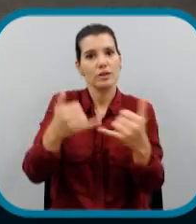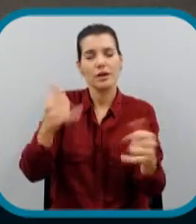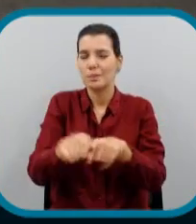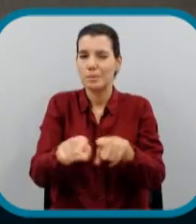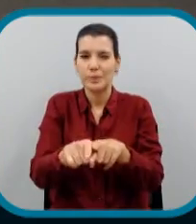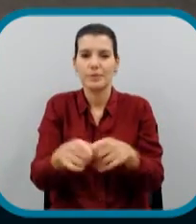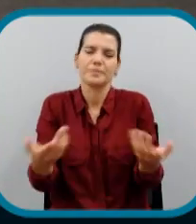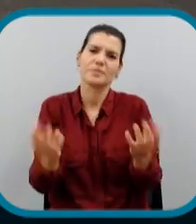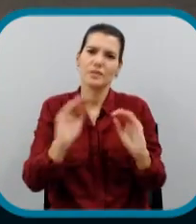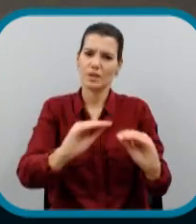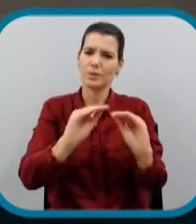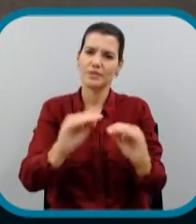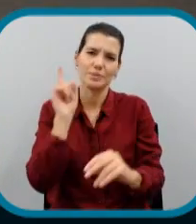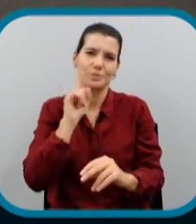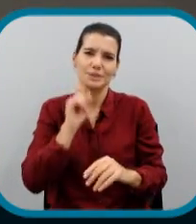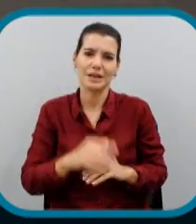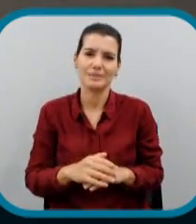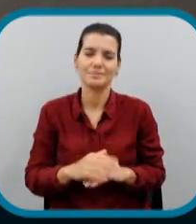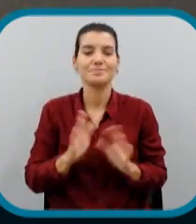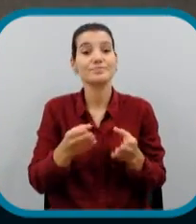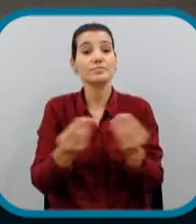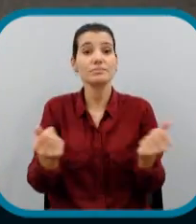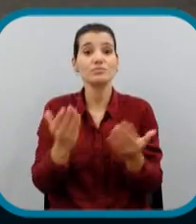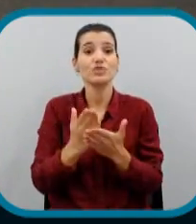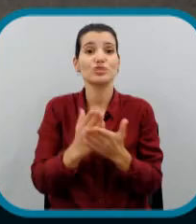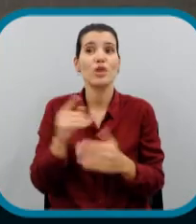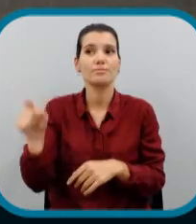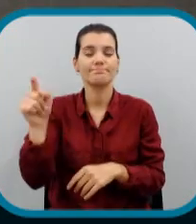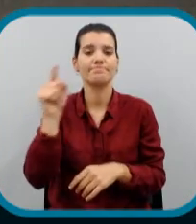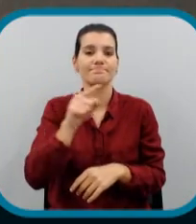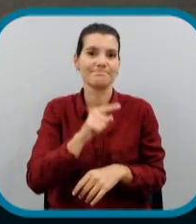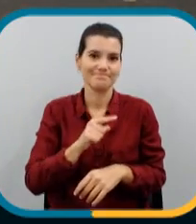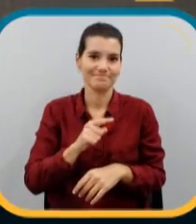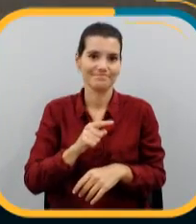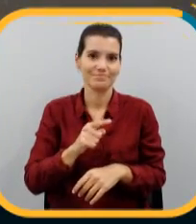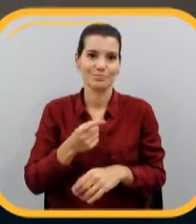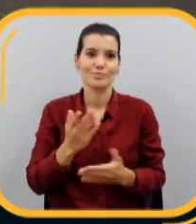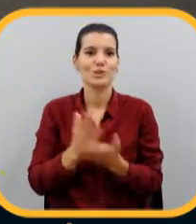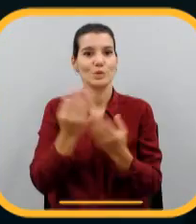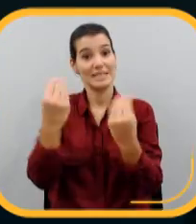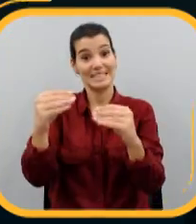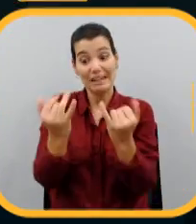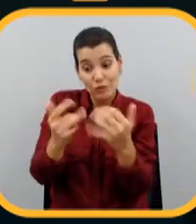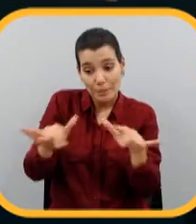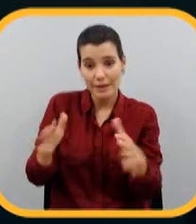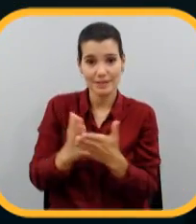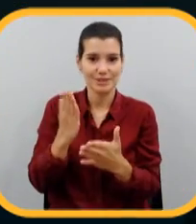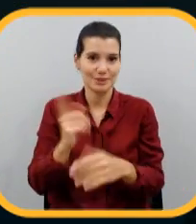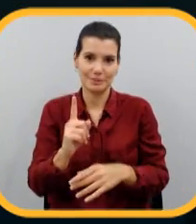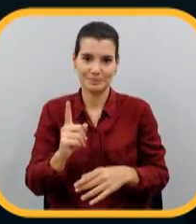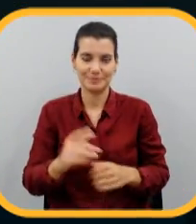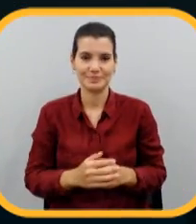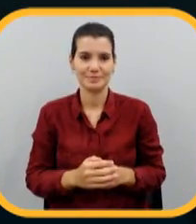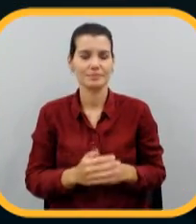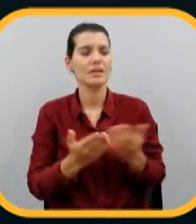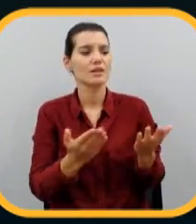educativo é fundamental, mas temos que ultrapassar o que se passa nas escolas, que é muito mais do que o ensino da informática.